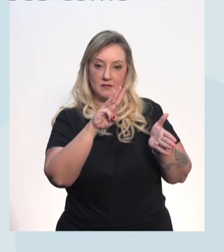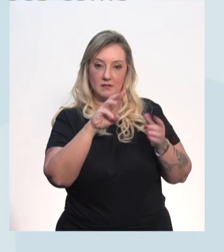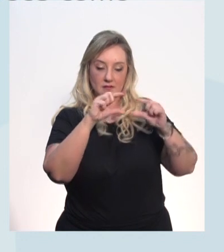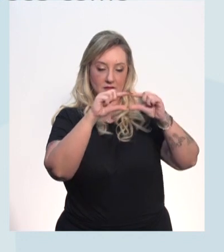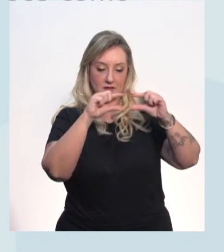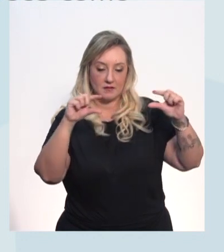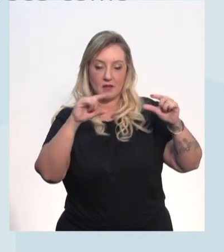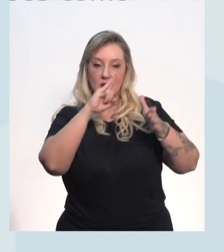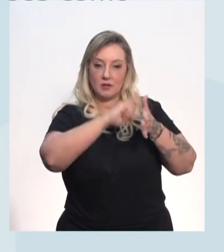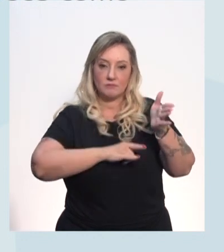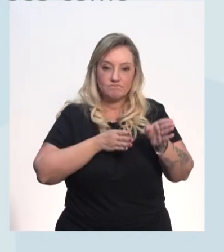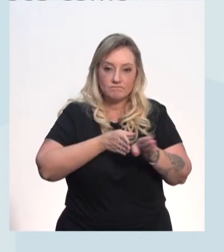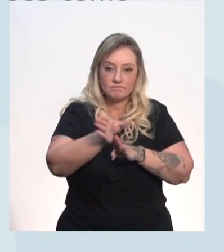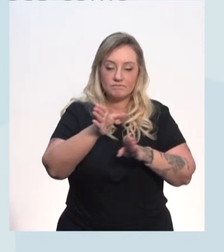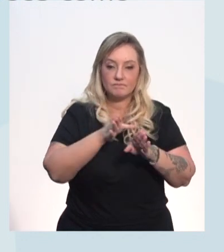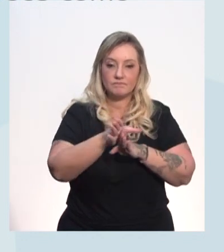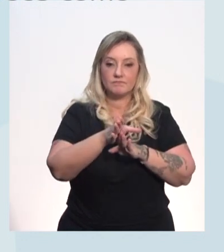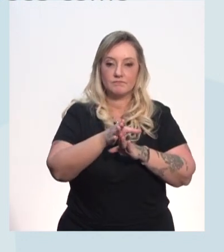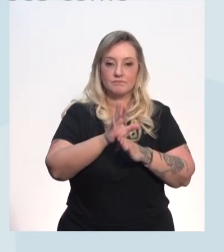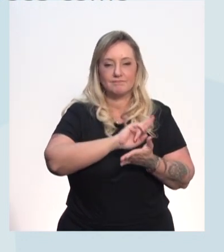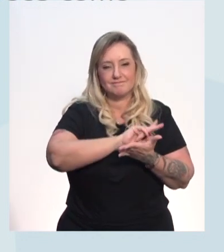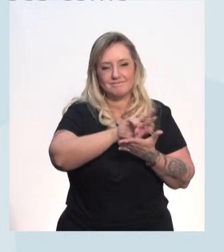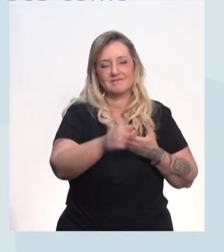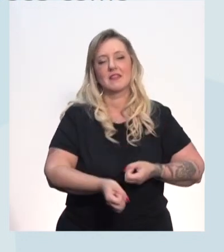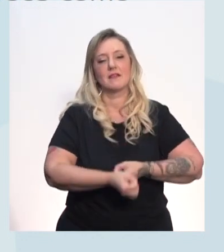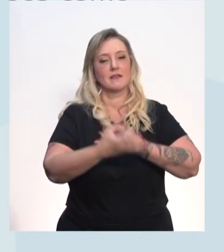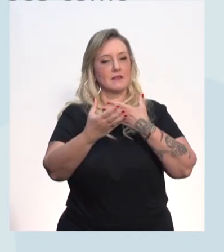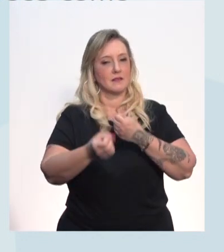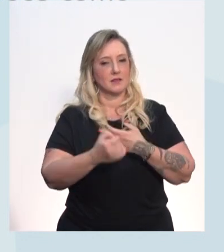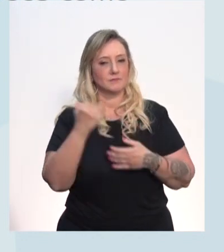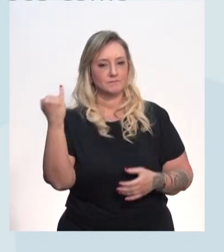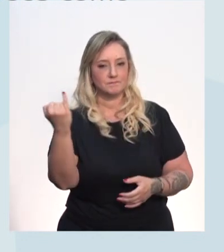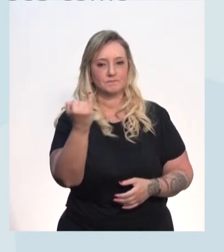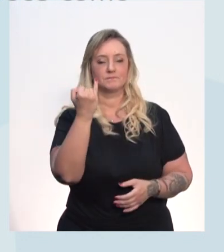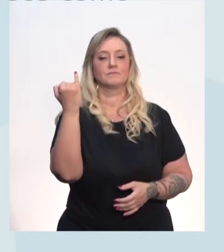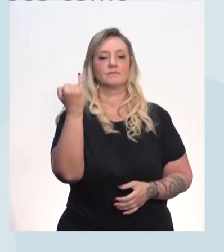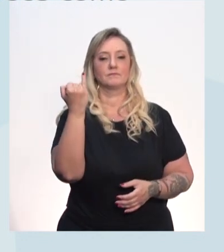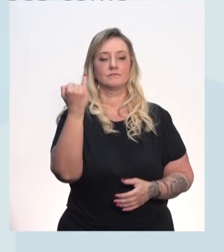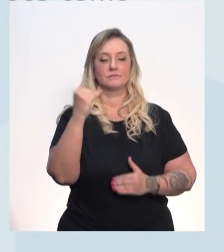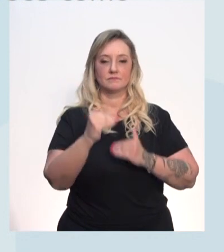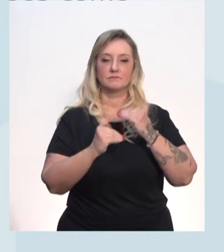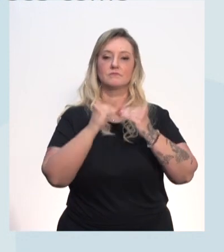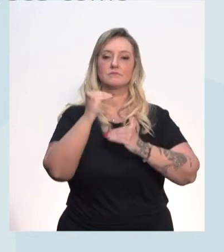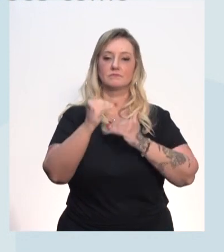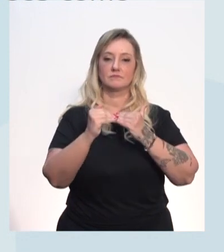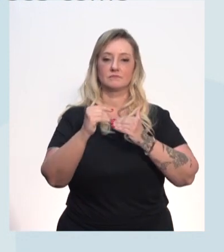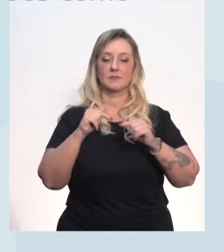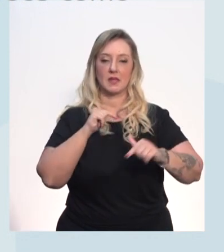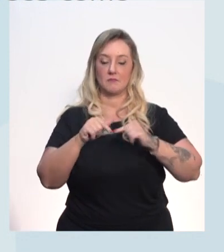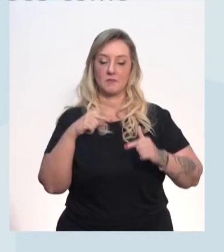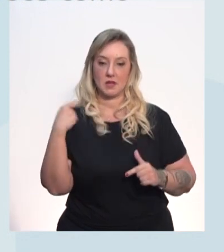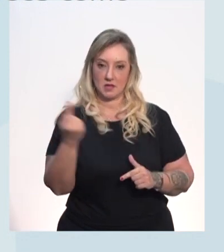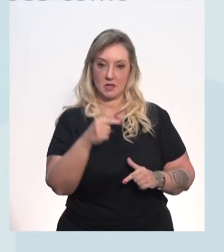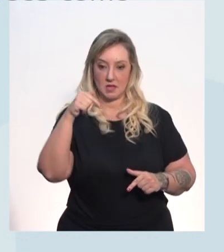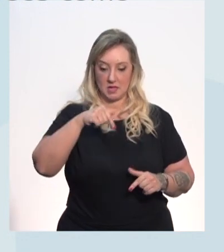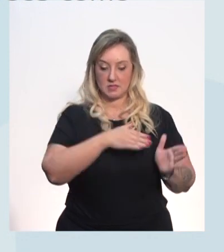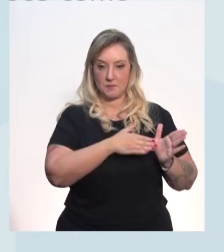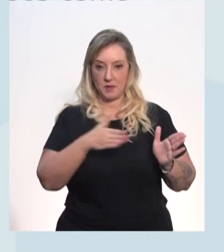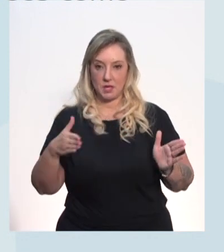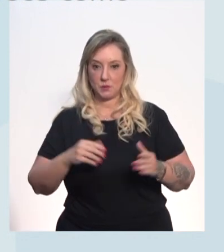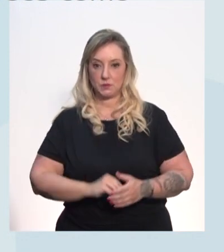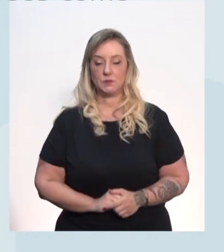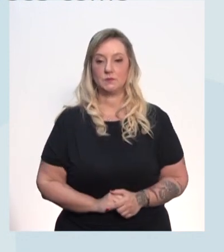tá? Um dos links, ele trazia justamente o documento orientador, tá? Então, no